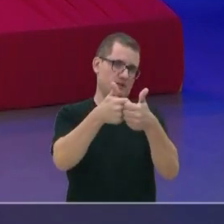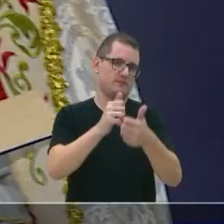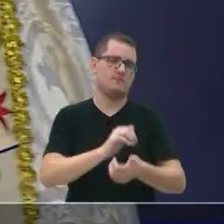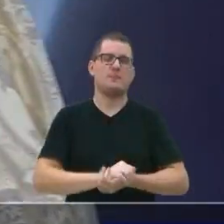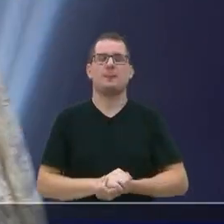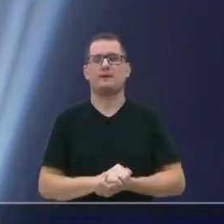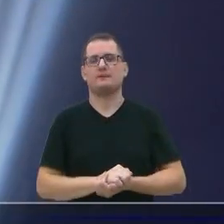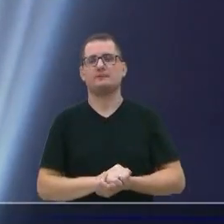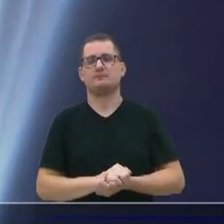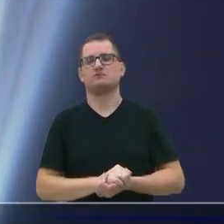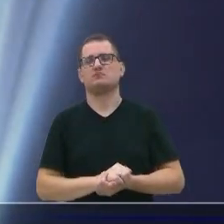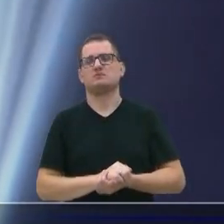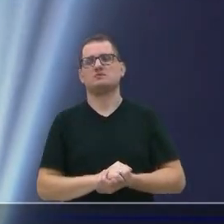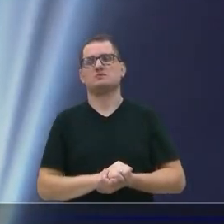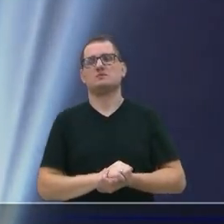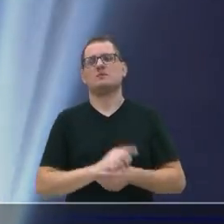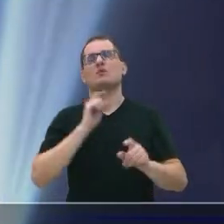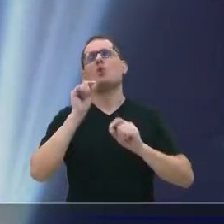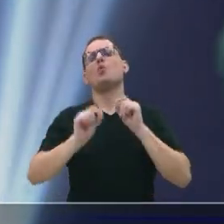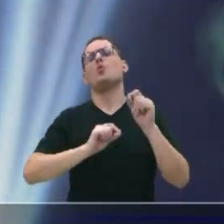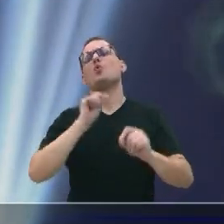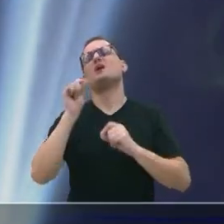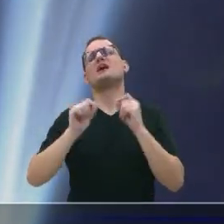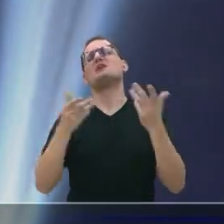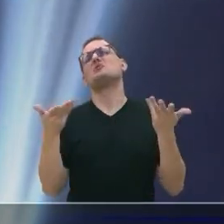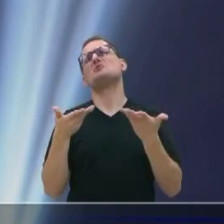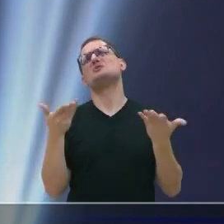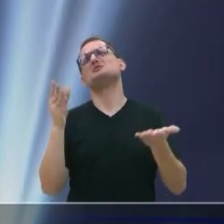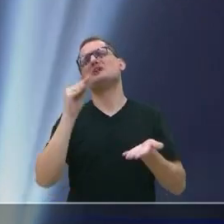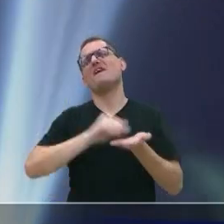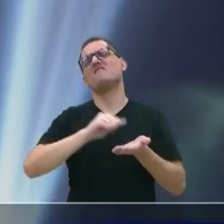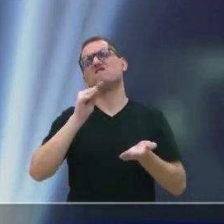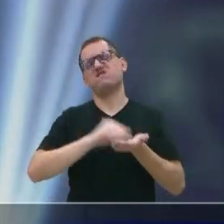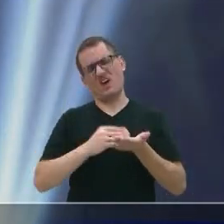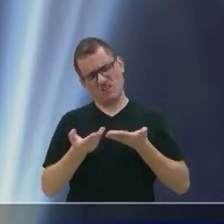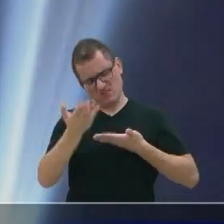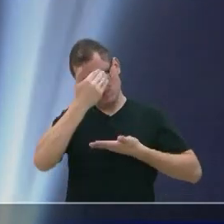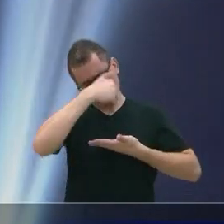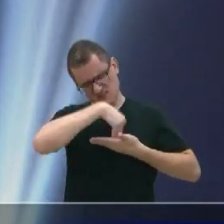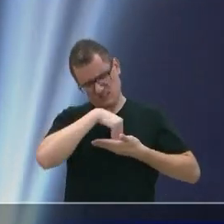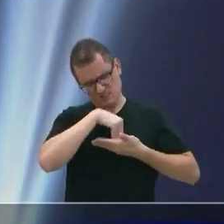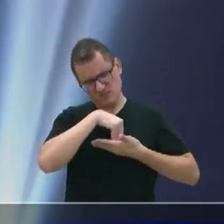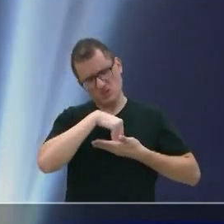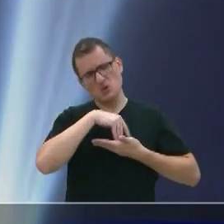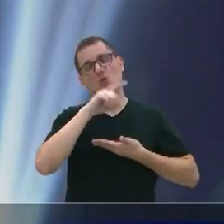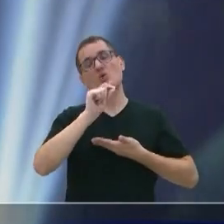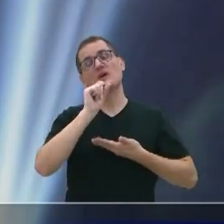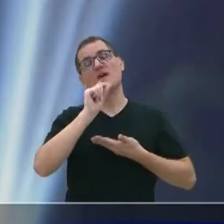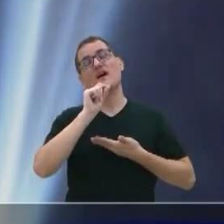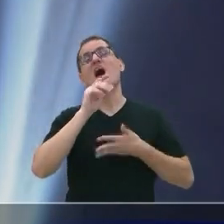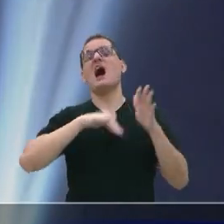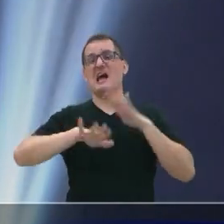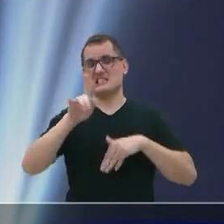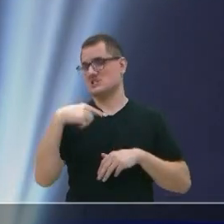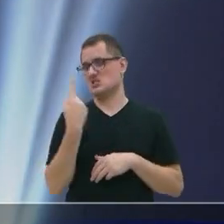O que está faltando na maioria das vezes hoje aqui dentro de mim, padre? A